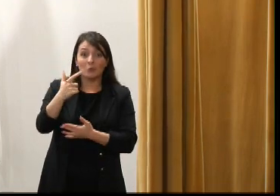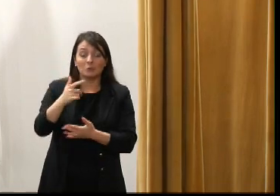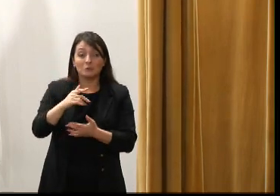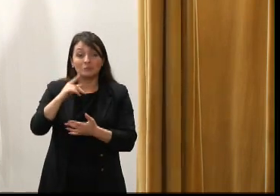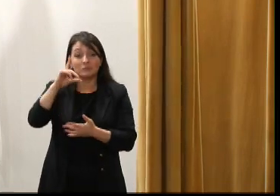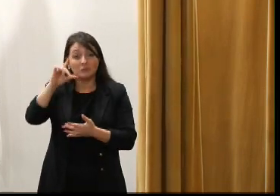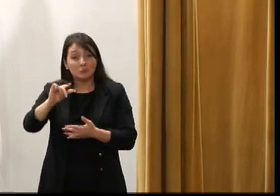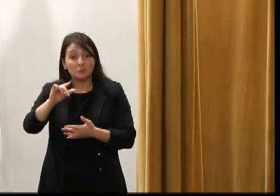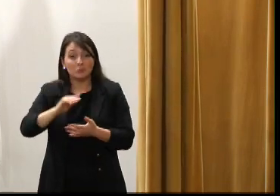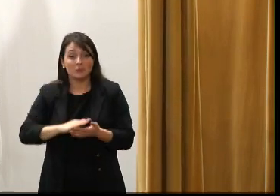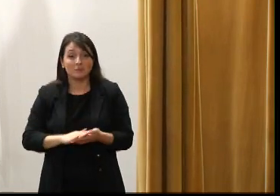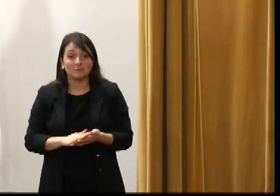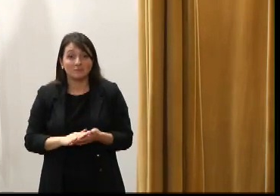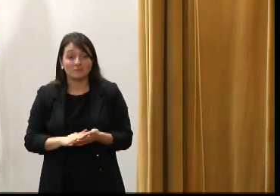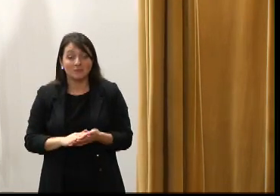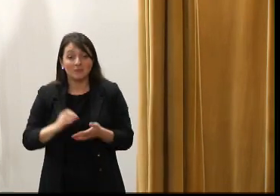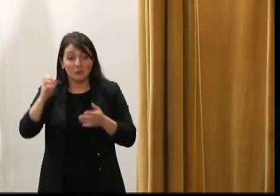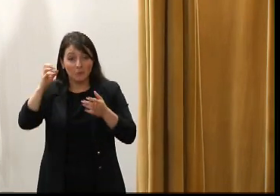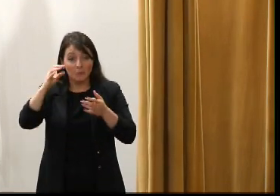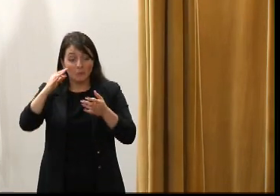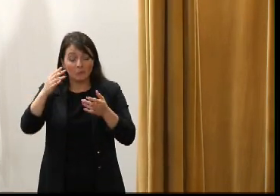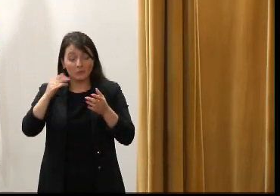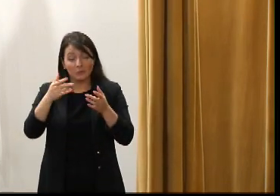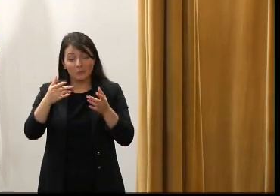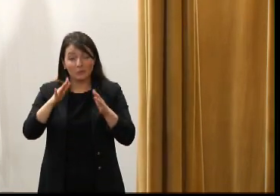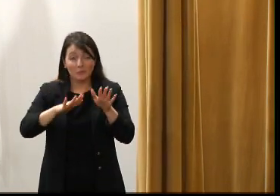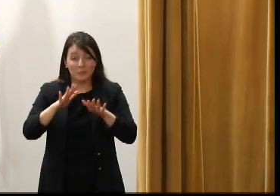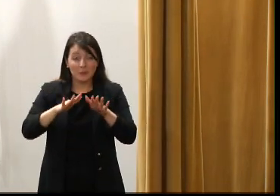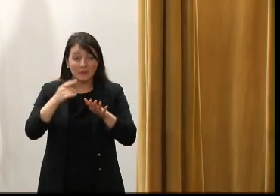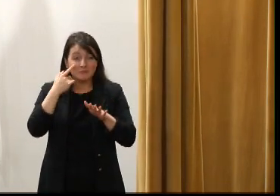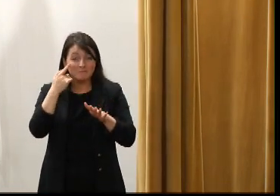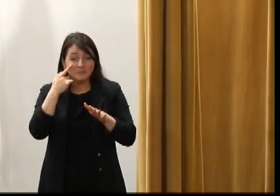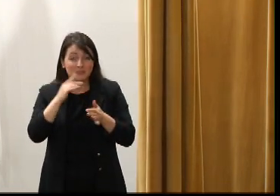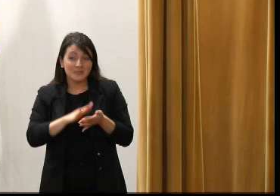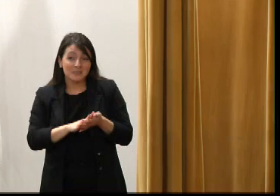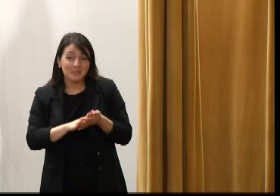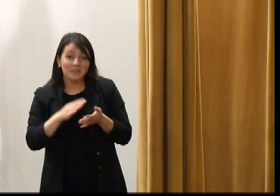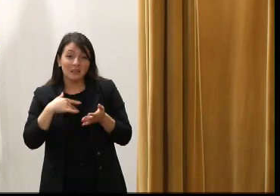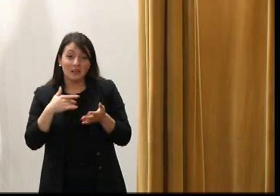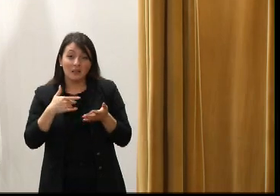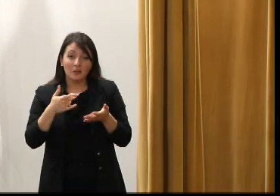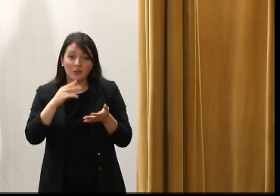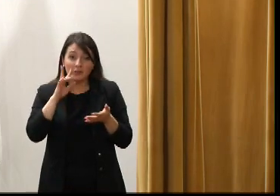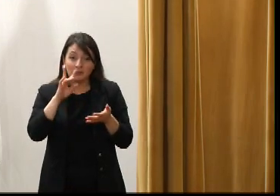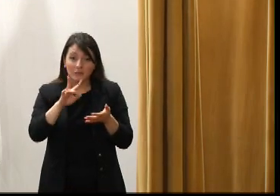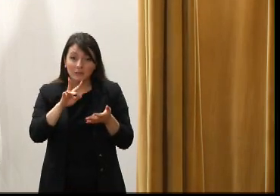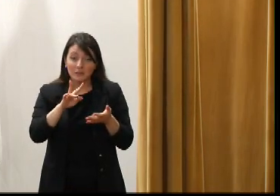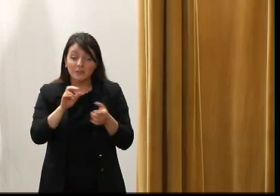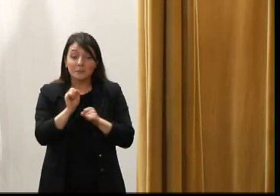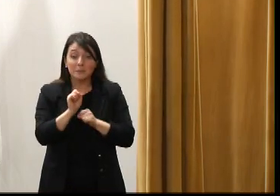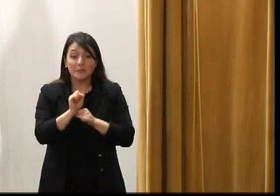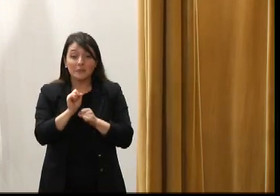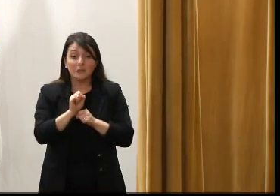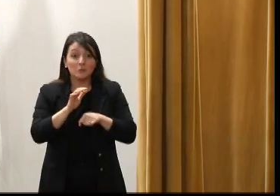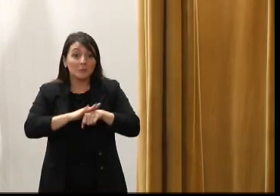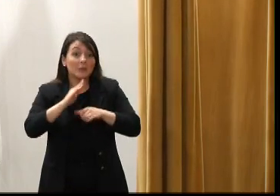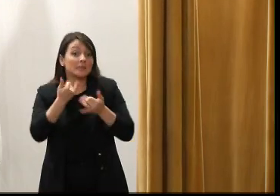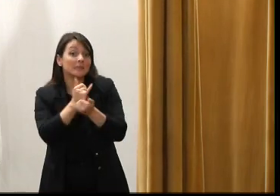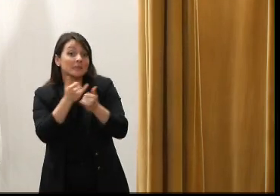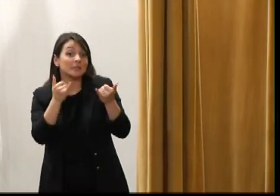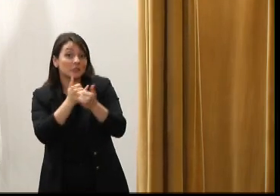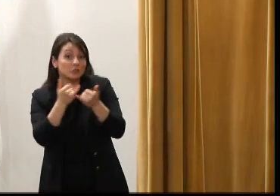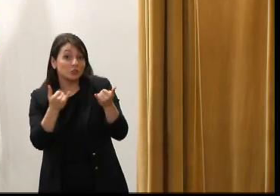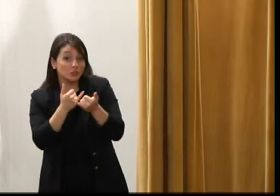solar. Então, nós temos, na verdade, duas coisas contraditórias. Se a gente está pegando o ciclo de Milankovitch, a gente está esperando mais energia. Se a